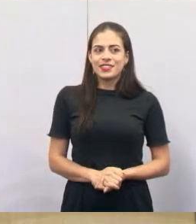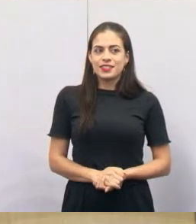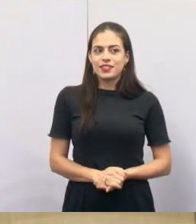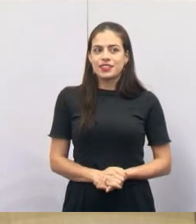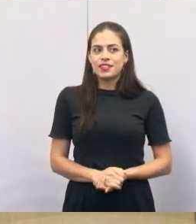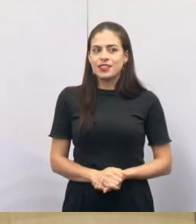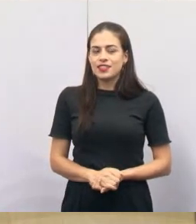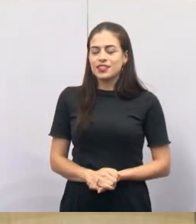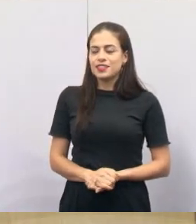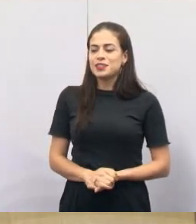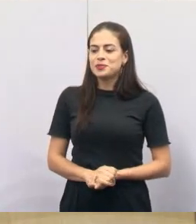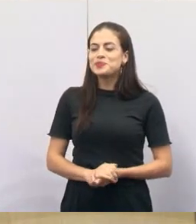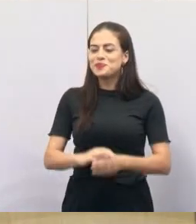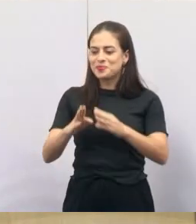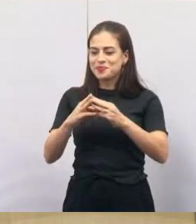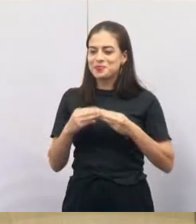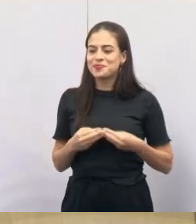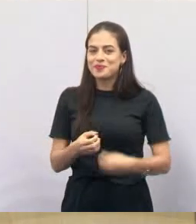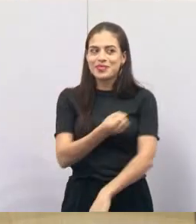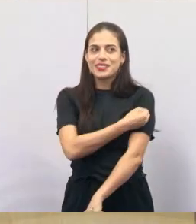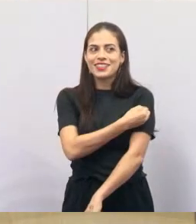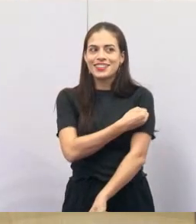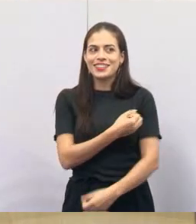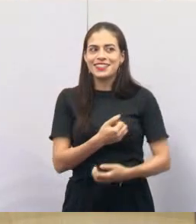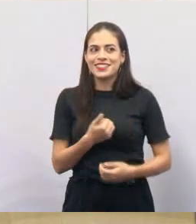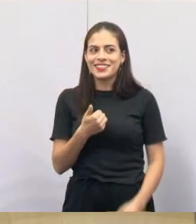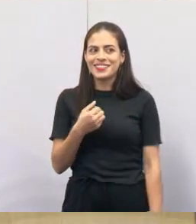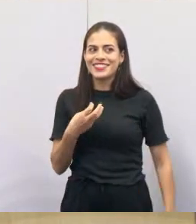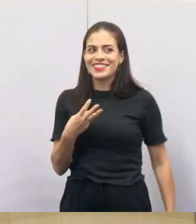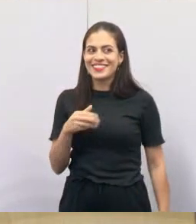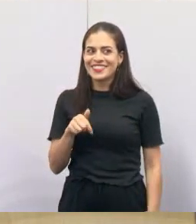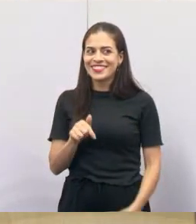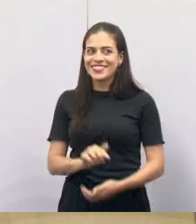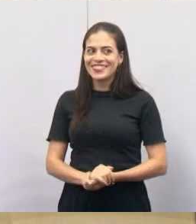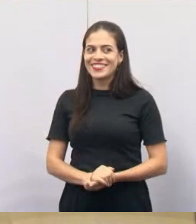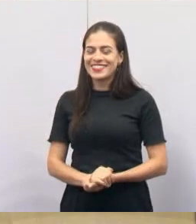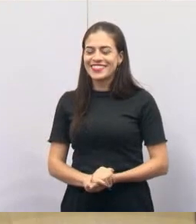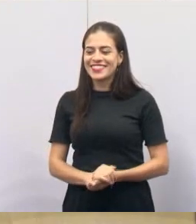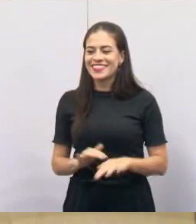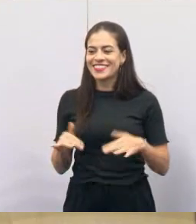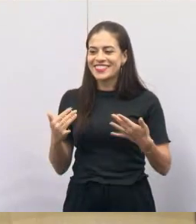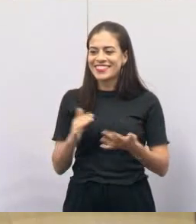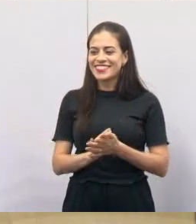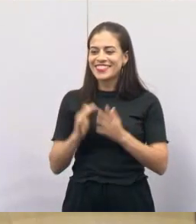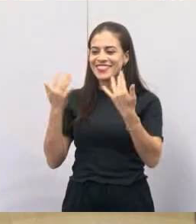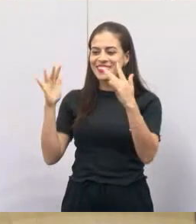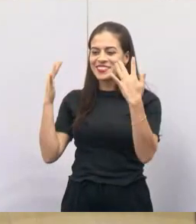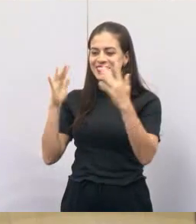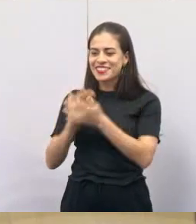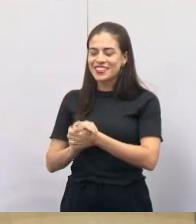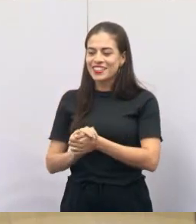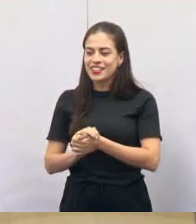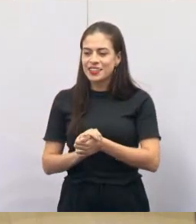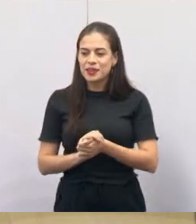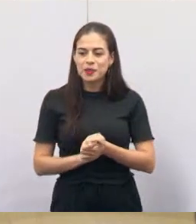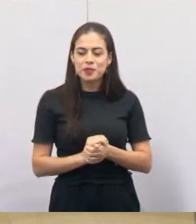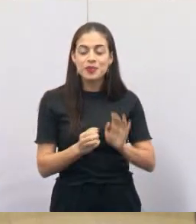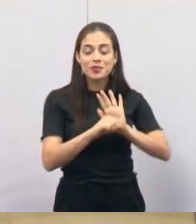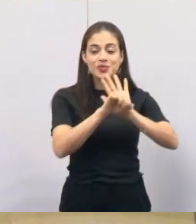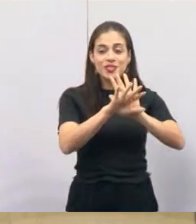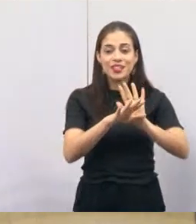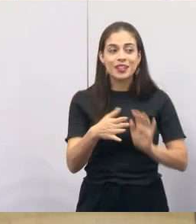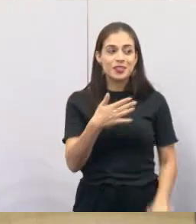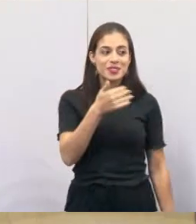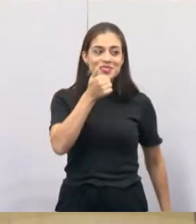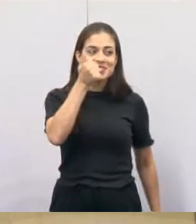Moção 1137. Moção com relatório a atletas e esportistas que representaram o município de Jacareí, sendo indicados como